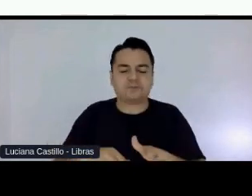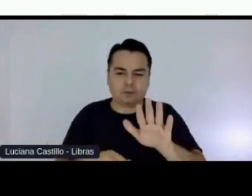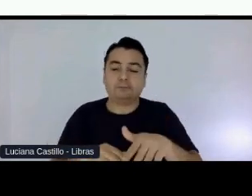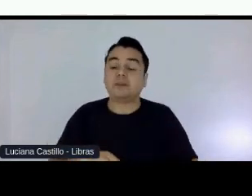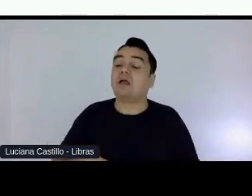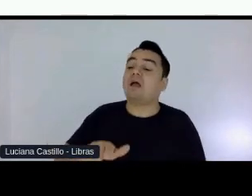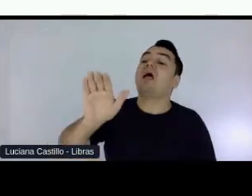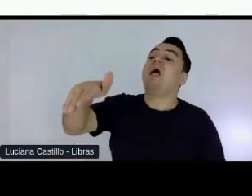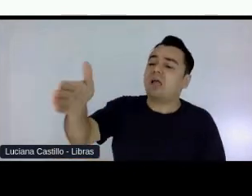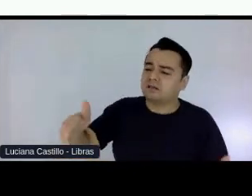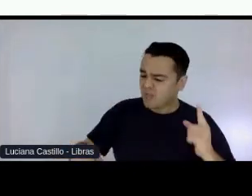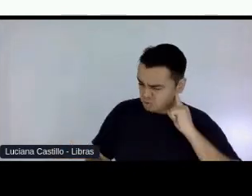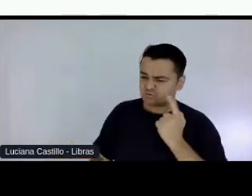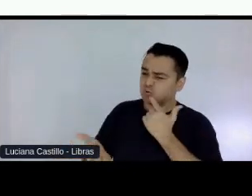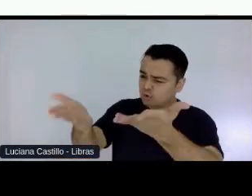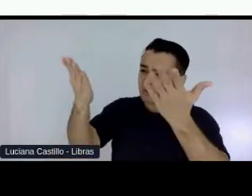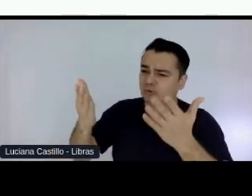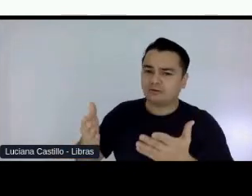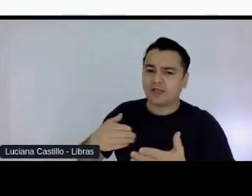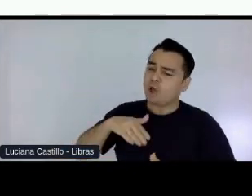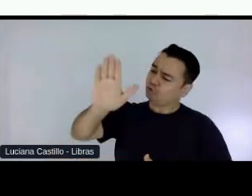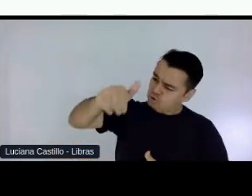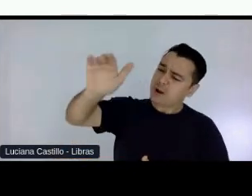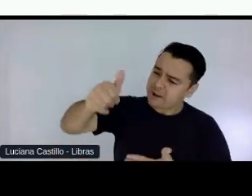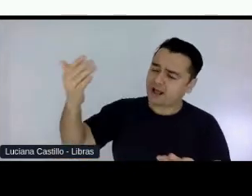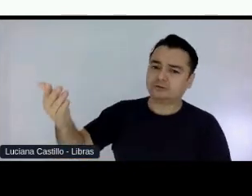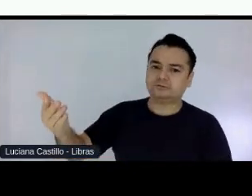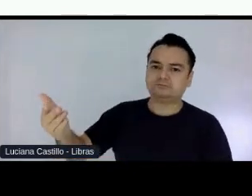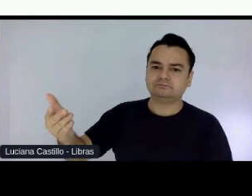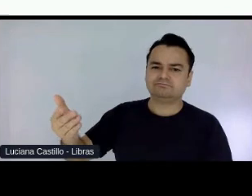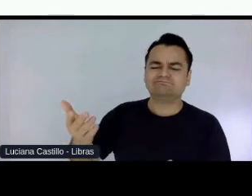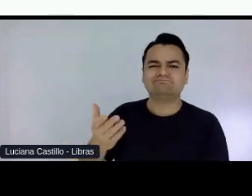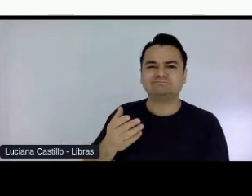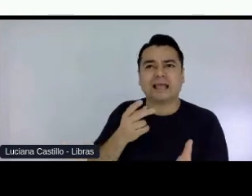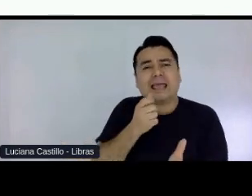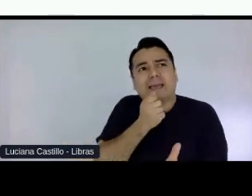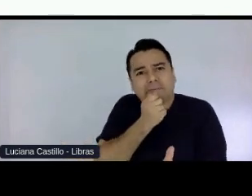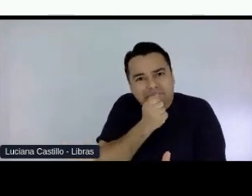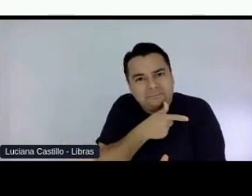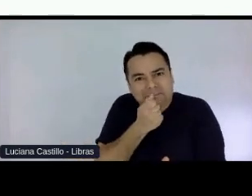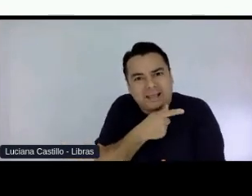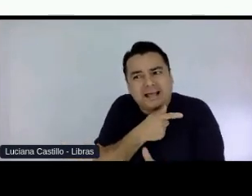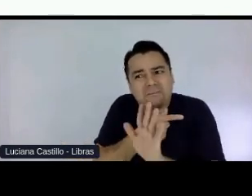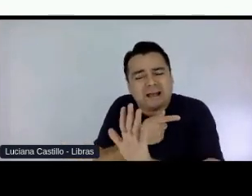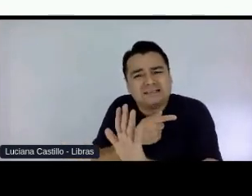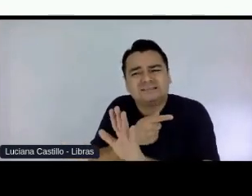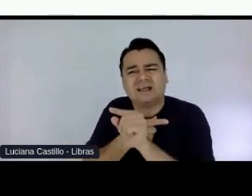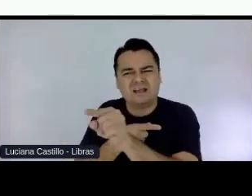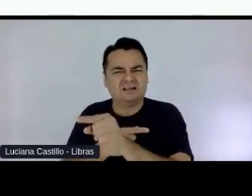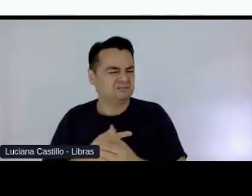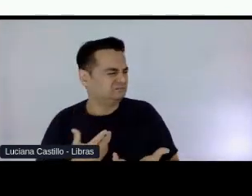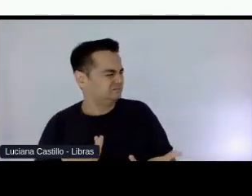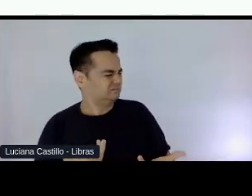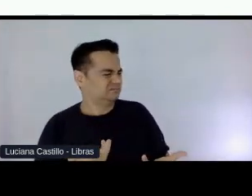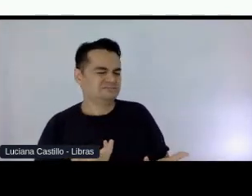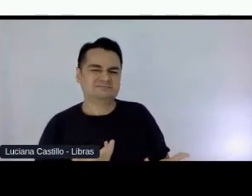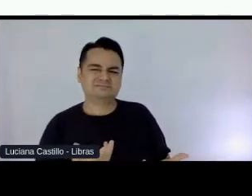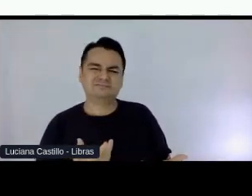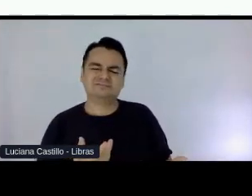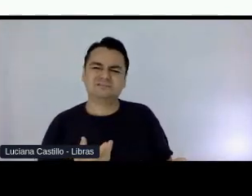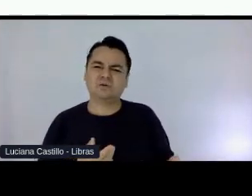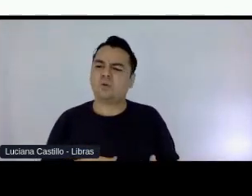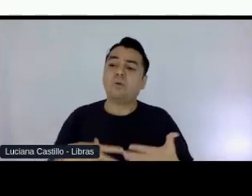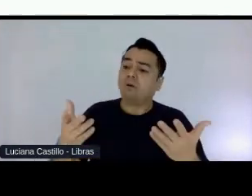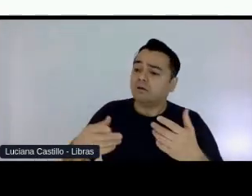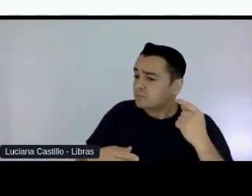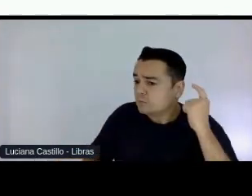Você tá surdo? Isso é extremamente capacitista, né? Você virar e falar assim, você não tá me